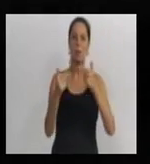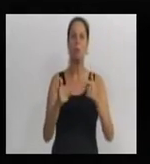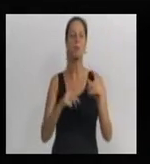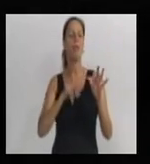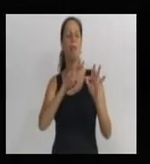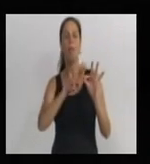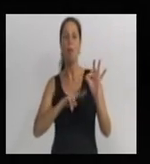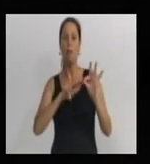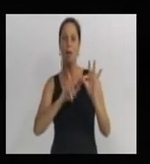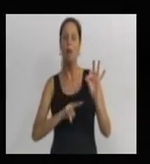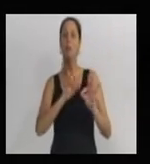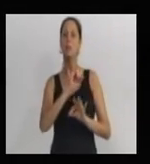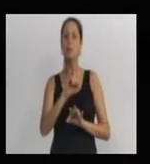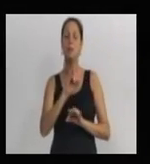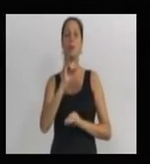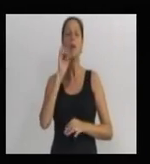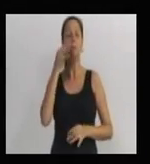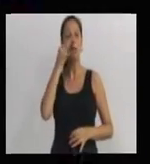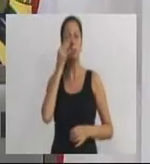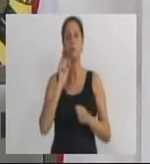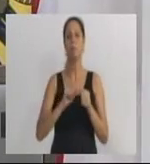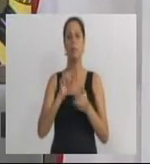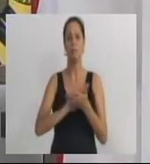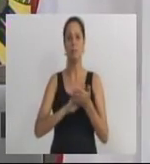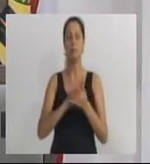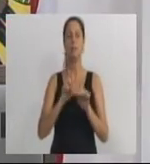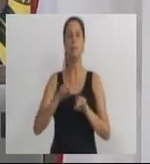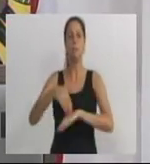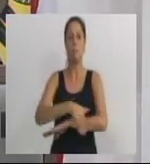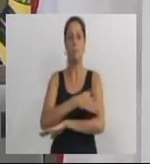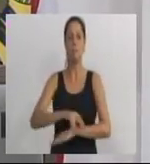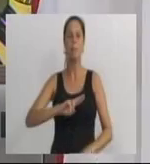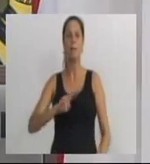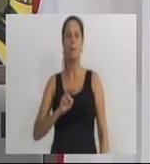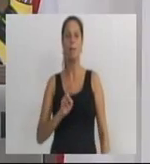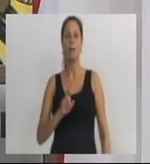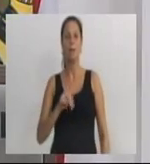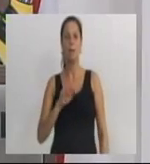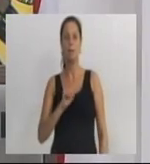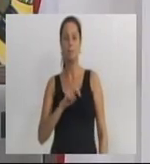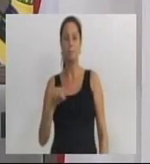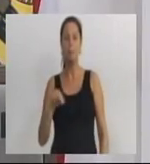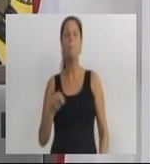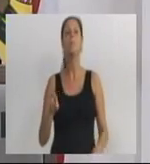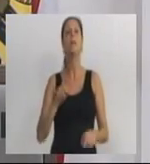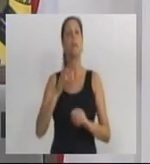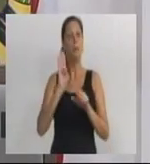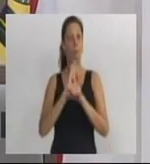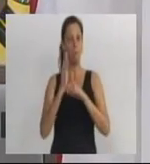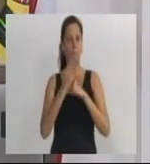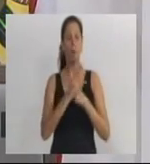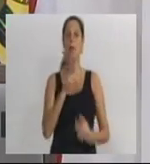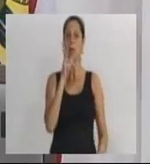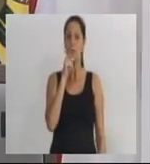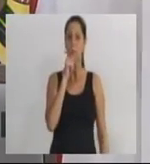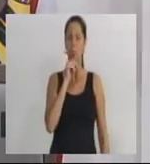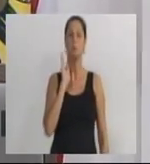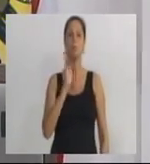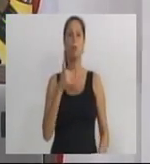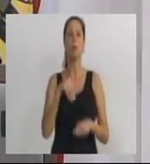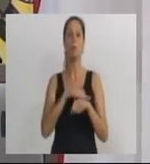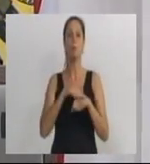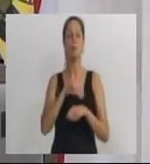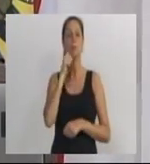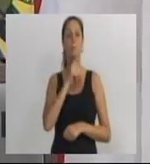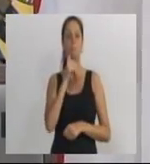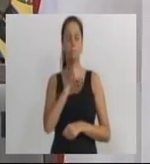essa que nós estamos vendo aí. Fotos também da rua Herman Miller Ehring, no bairro Água Verde, onde mais uma vez estivemos conversando com a moradora da rua,